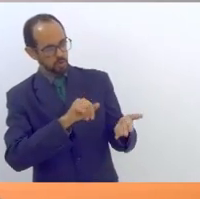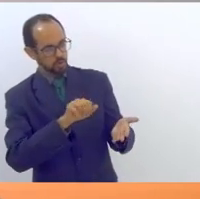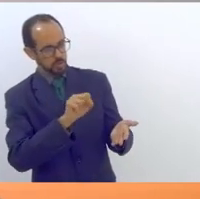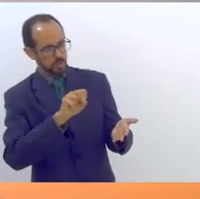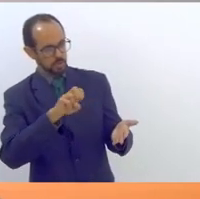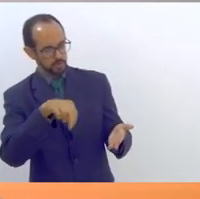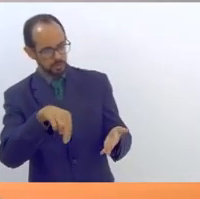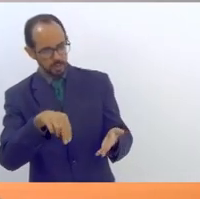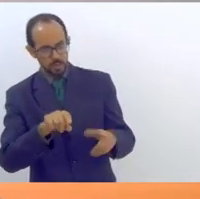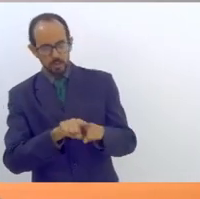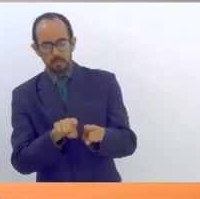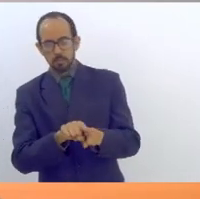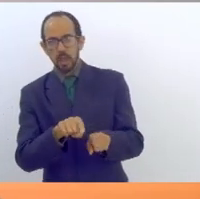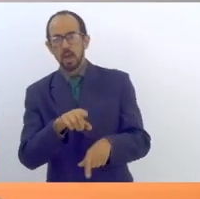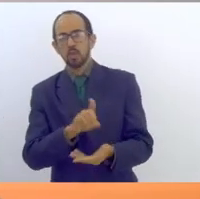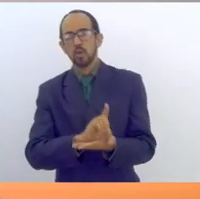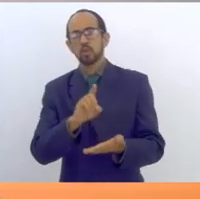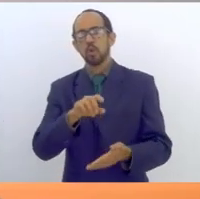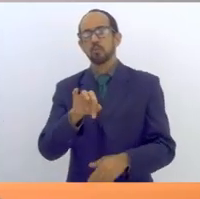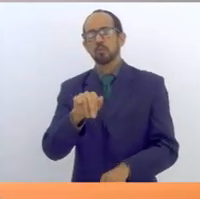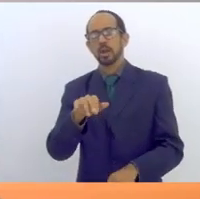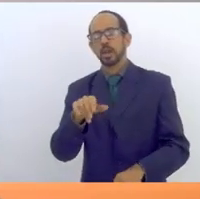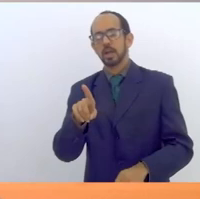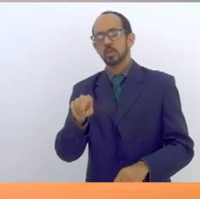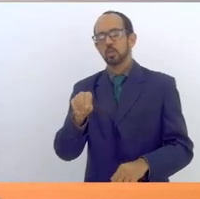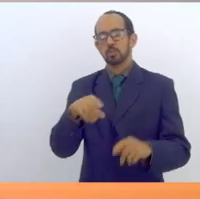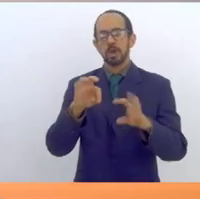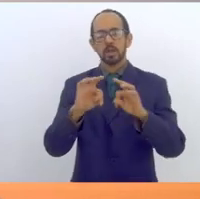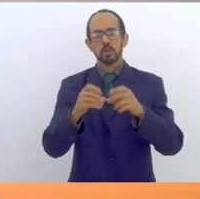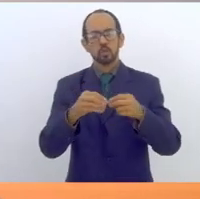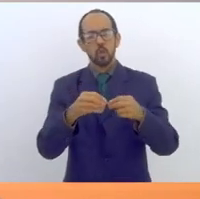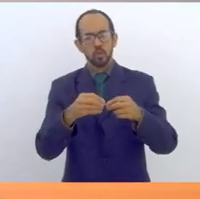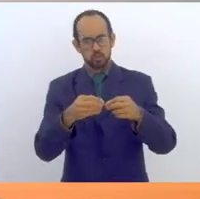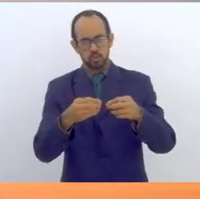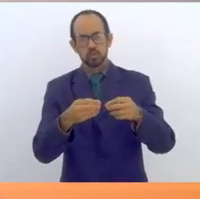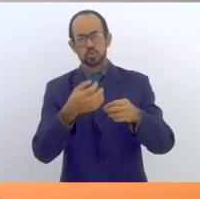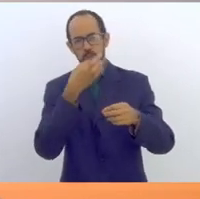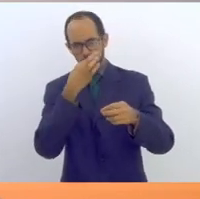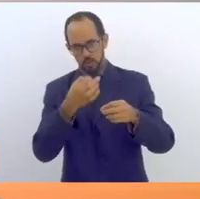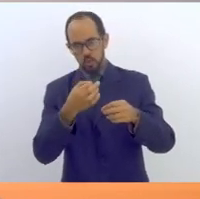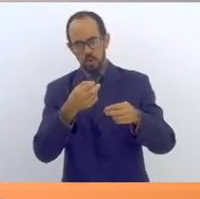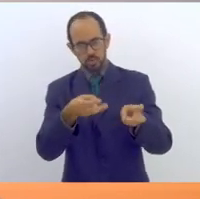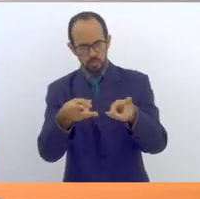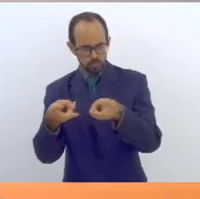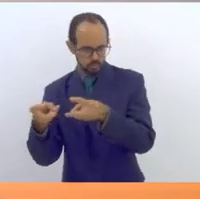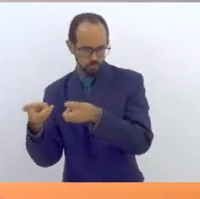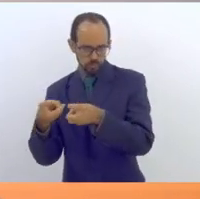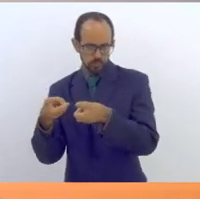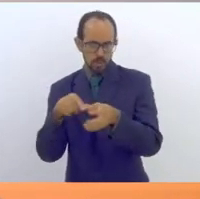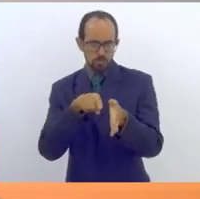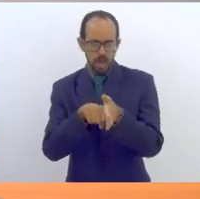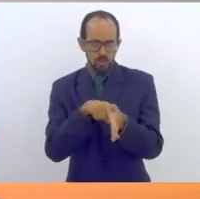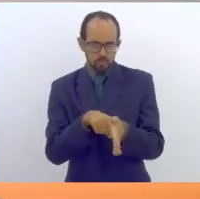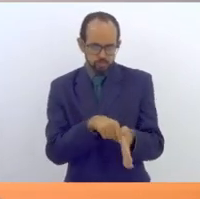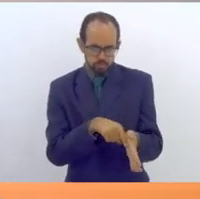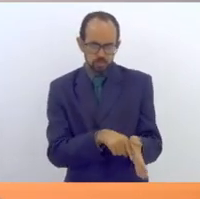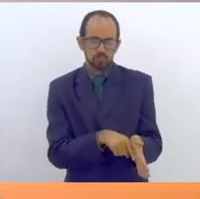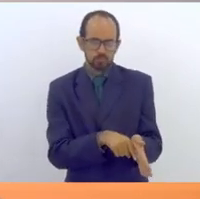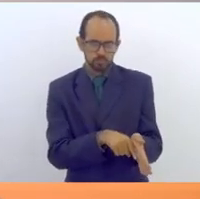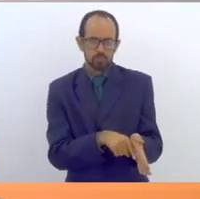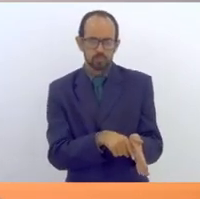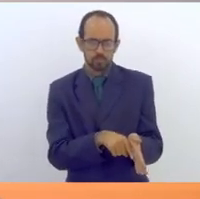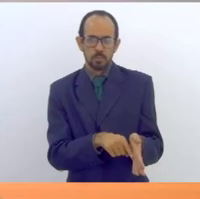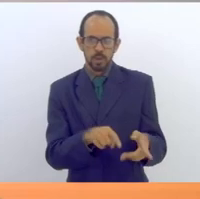obviamente de que pelo menos as entidades sejam ouvidas Em algum momento em caráter consultivo não é para que a gente possa